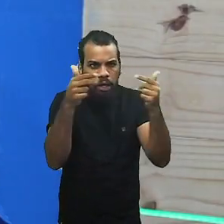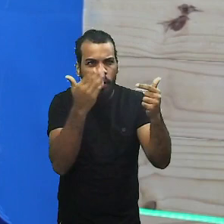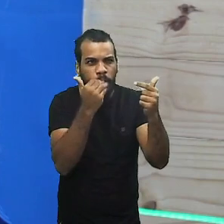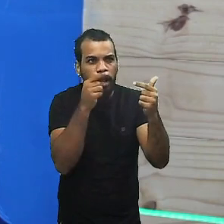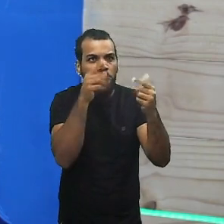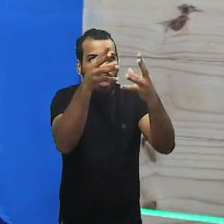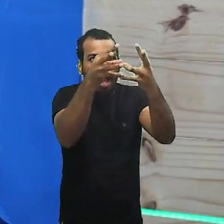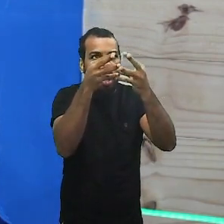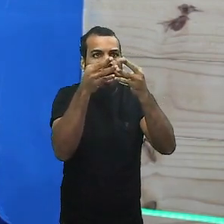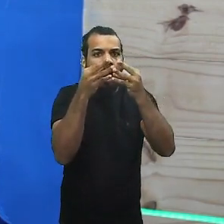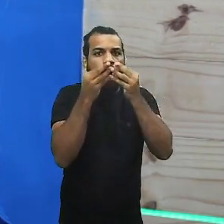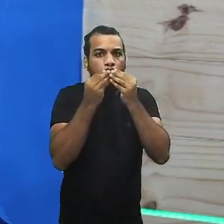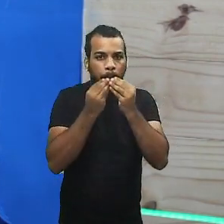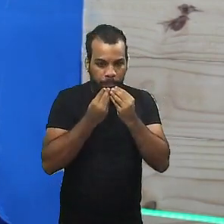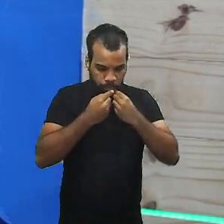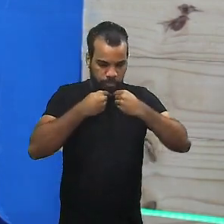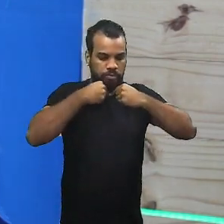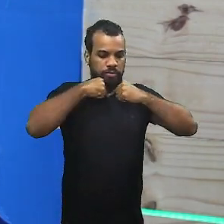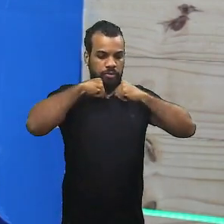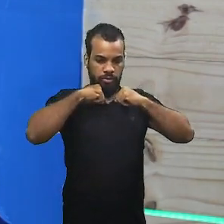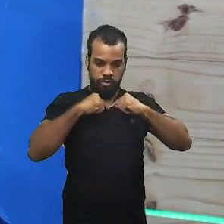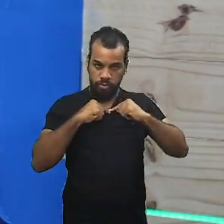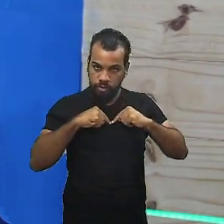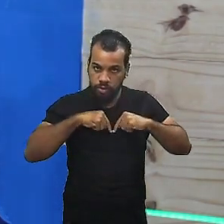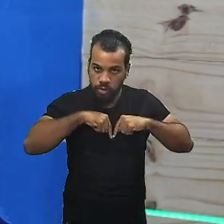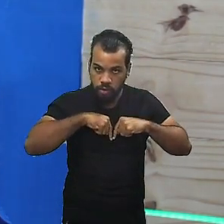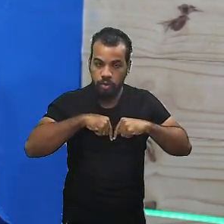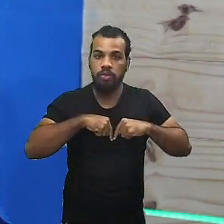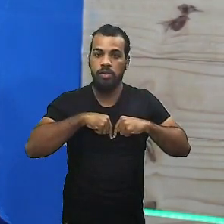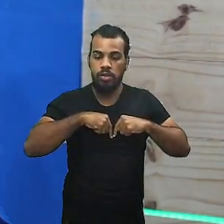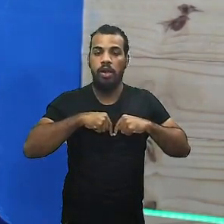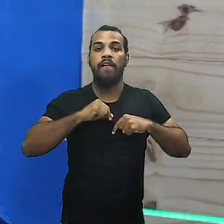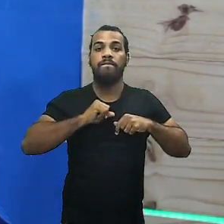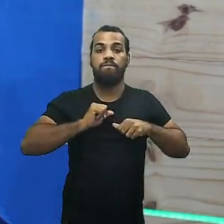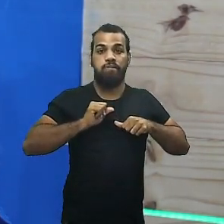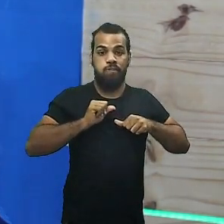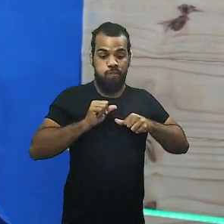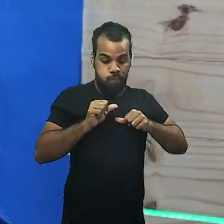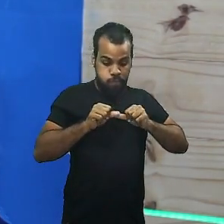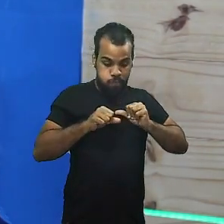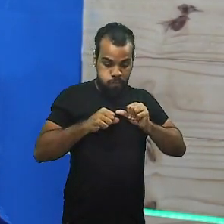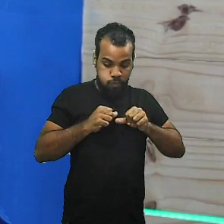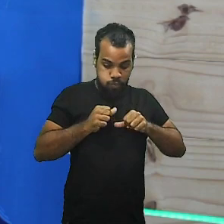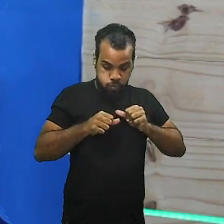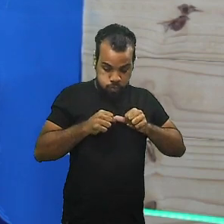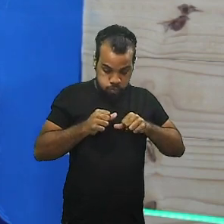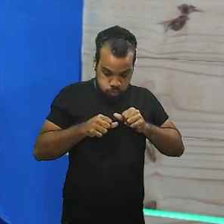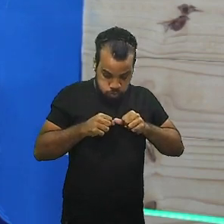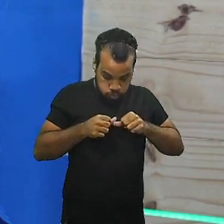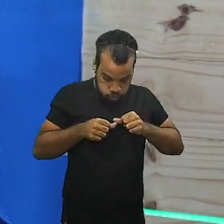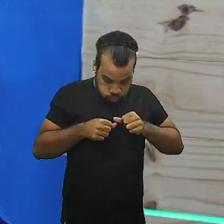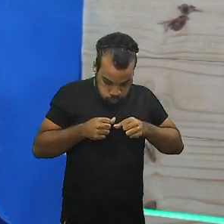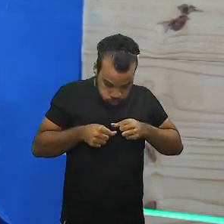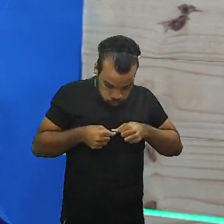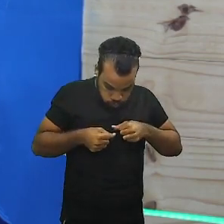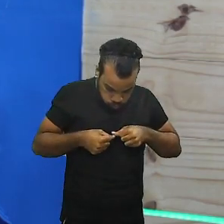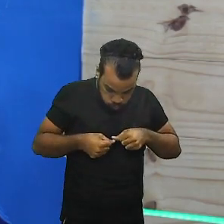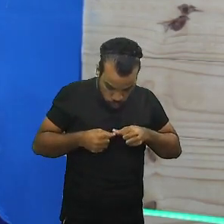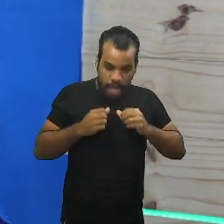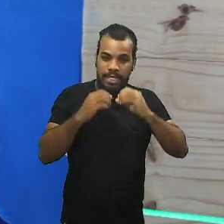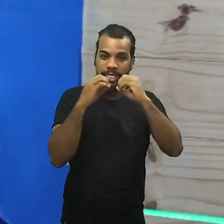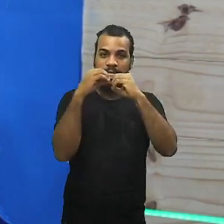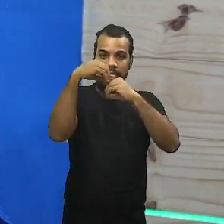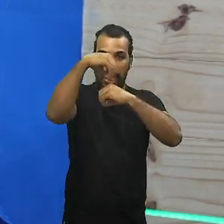em energia. Vê, toda a comida que esses caras ingeriam, a energia a comida quando entrava dentro da